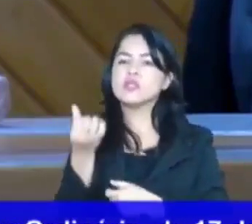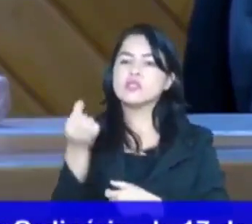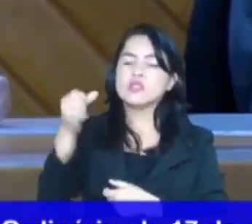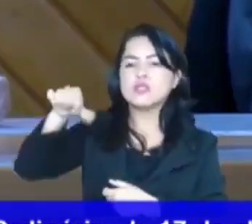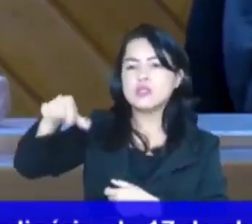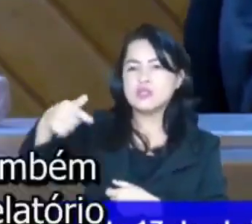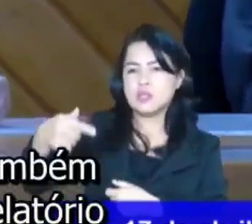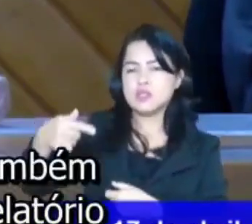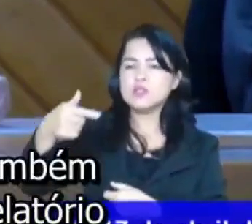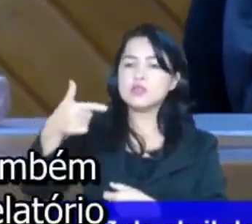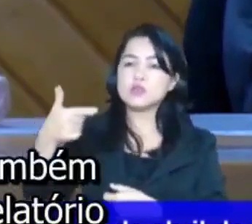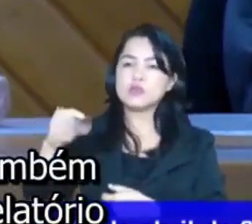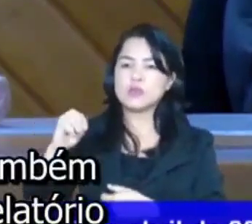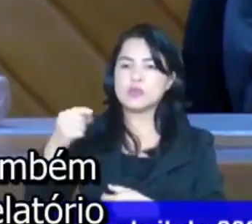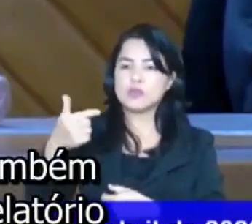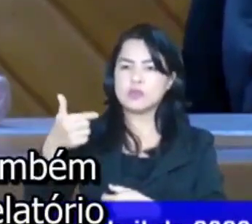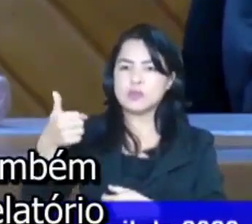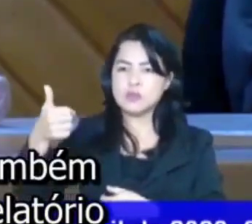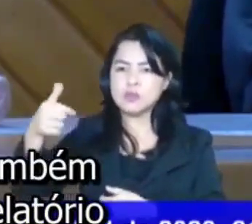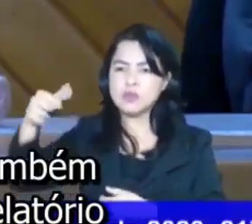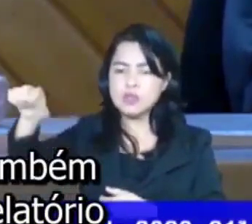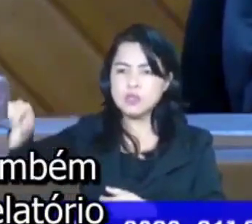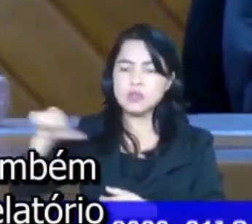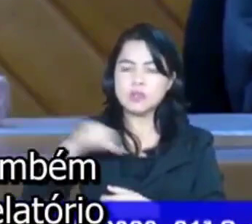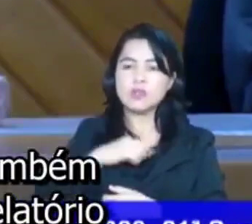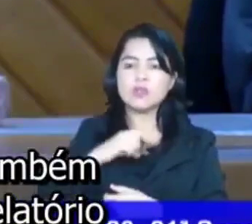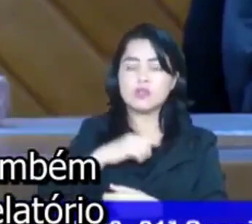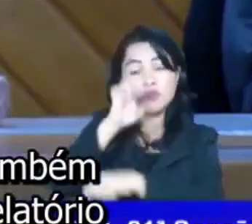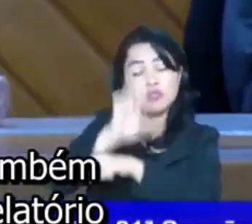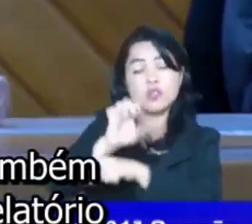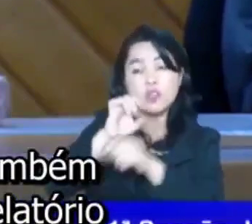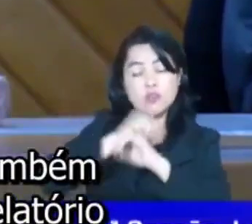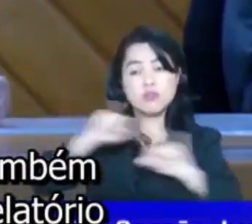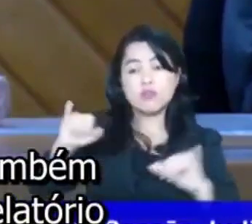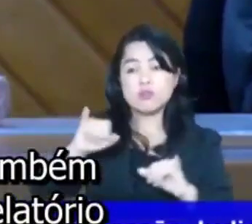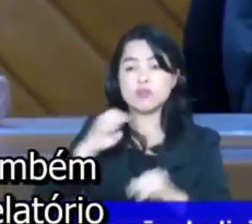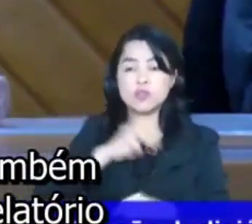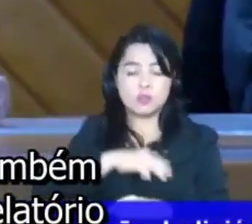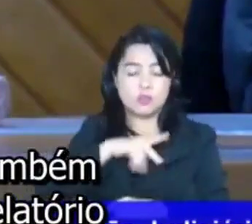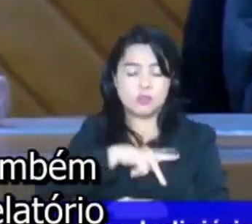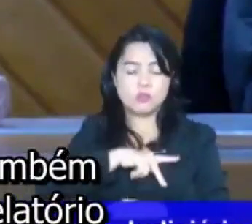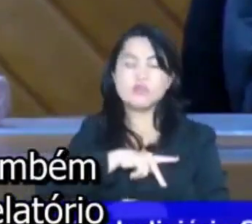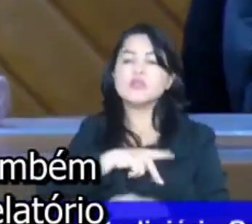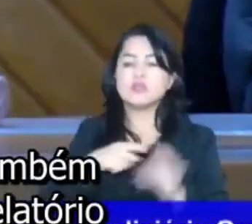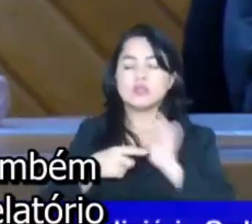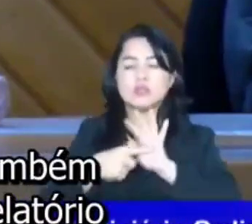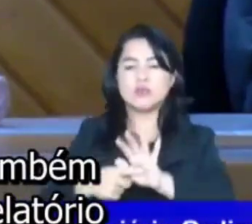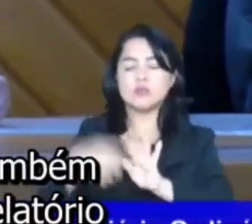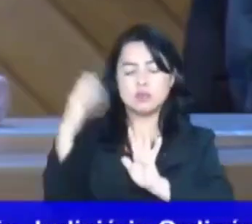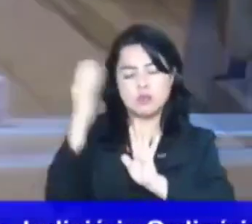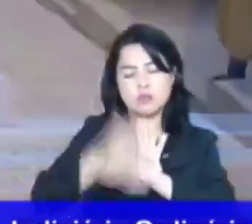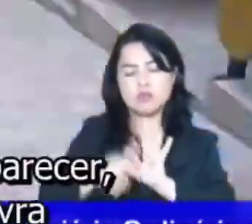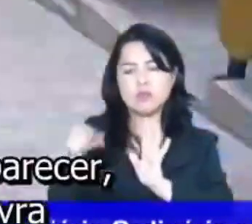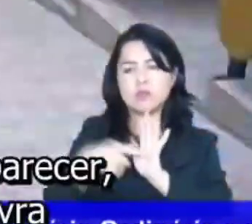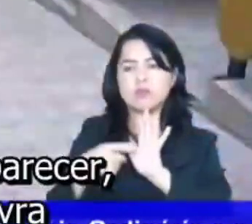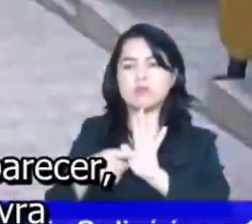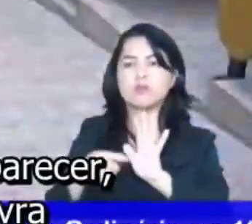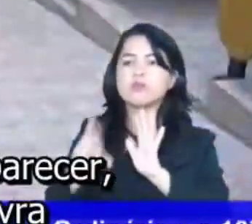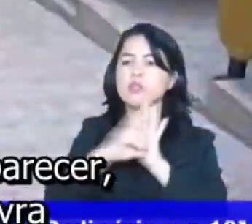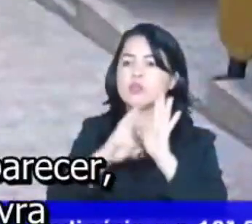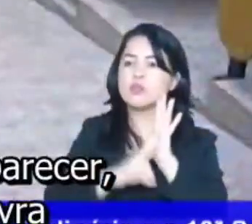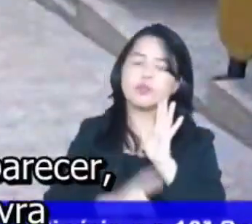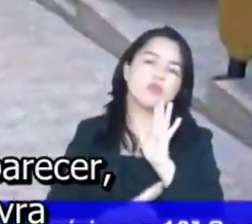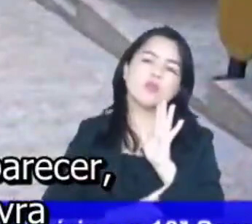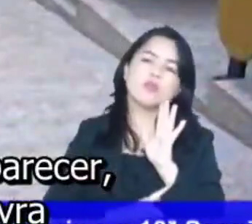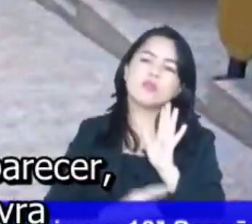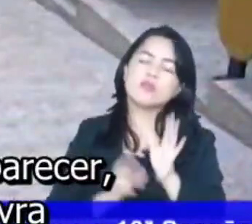23.607/2019. Instado a se manifestar, o Ministério Público Eleitoral também opinou pela aprovação com ressalva das contas. É o relatório. Imagem